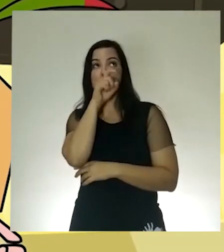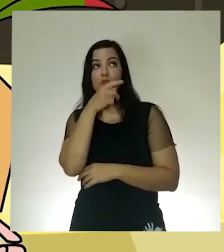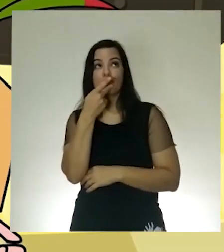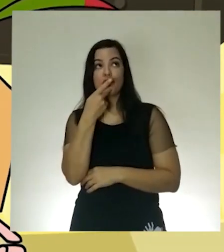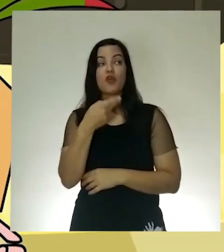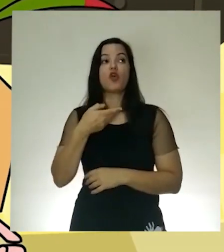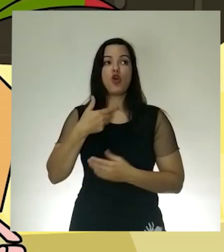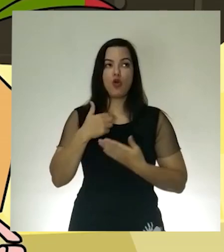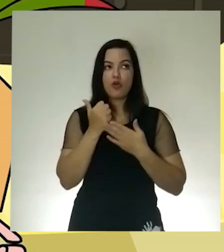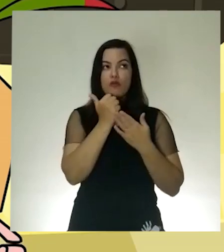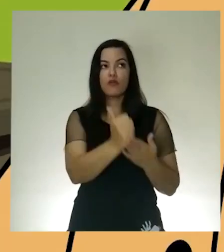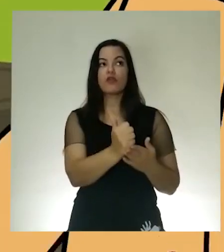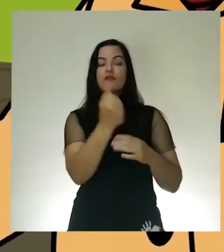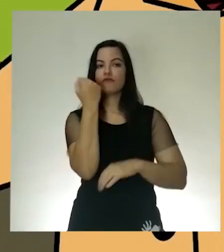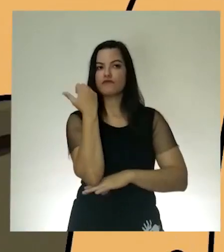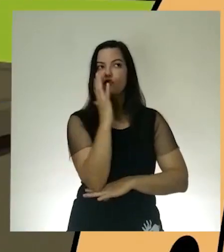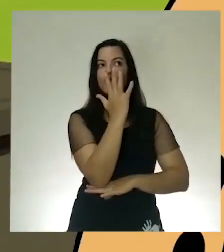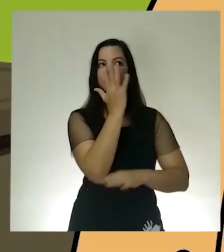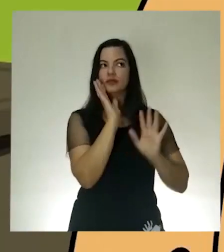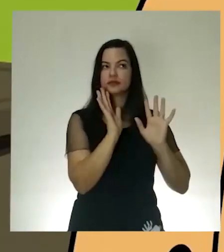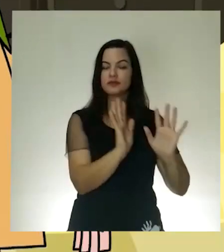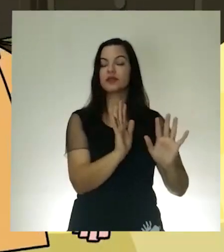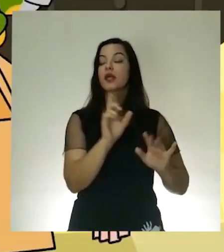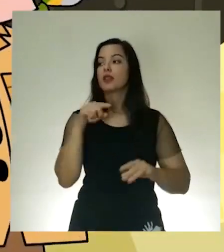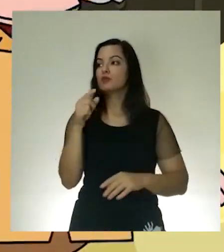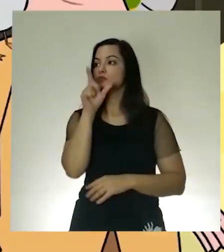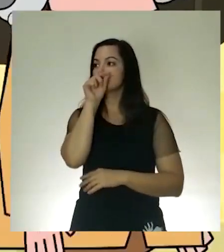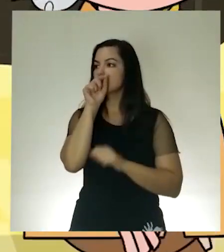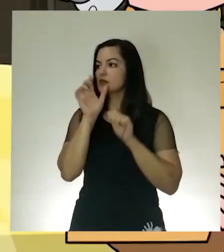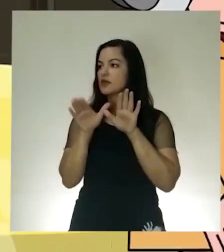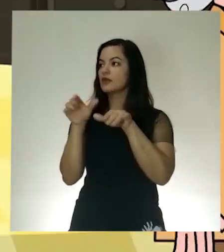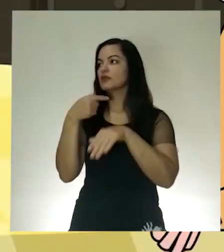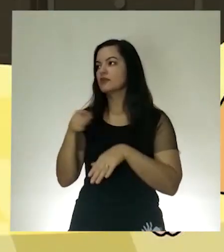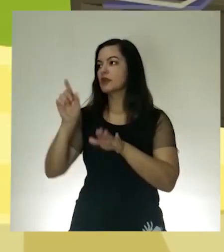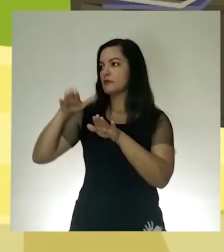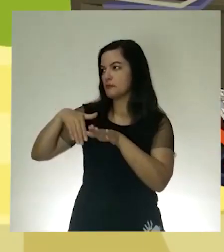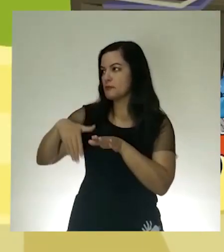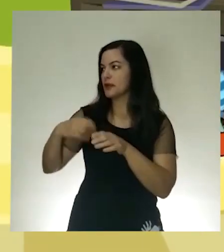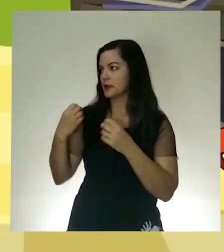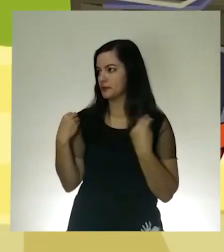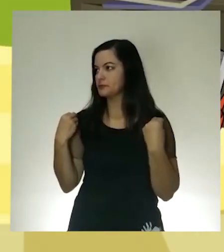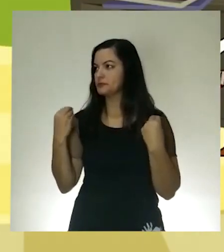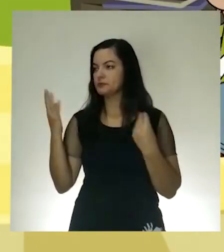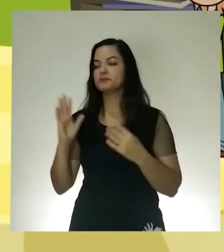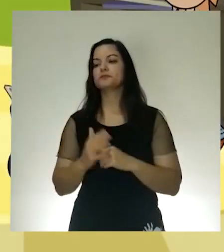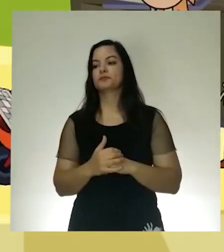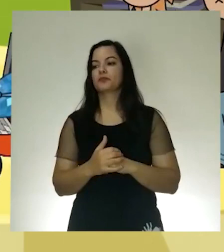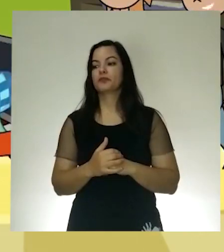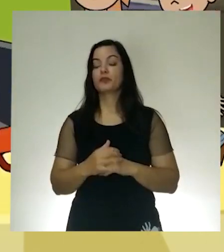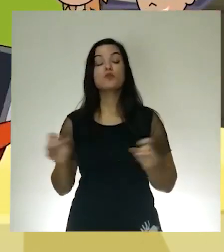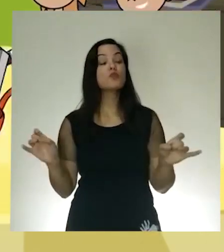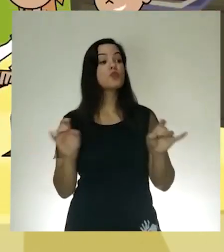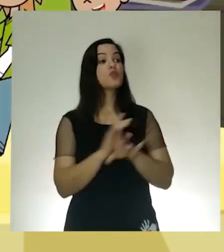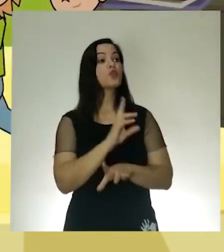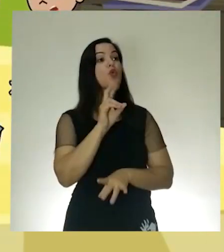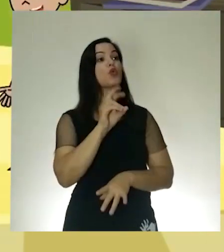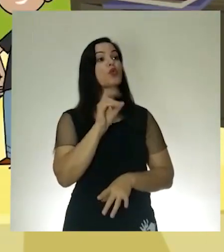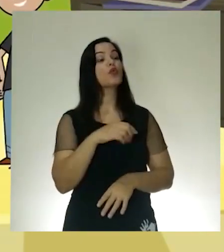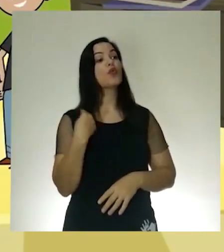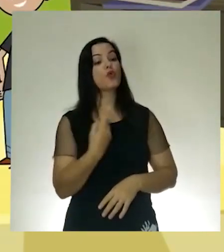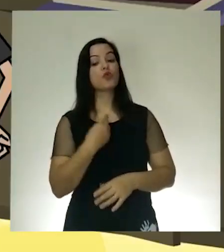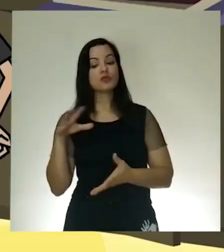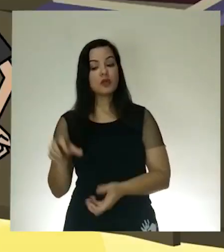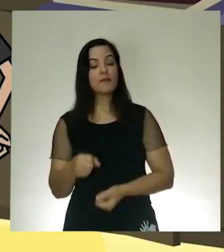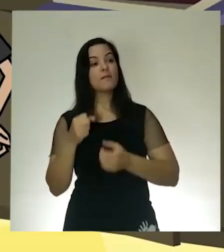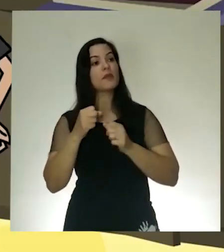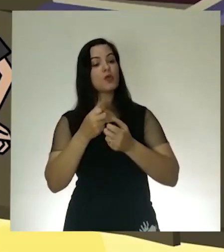papagaio para a Floresta das Aventuras. Depois a gaivota para a Praia das Cigarras. Pronto, vovô. Já pegamos os equipamentos que não usa